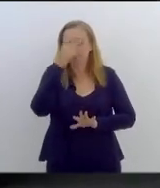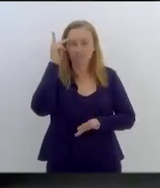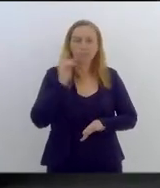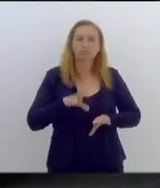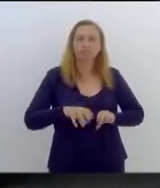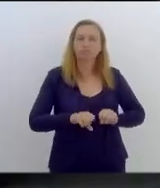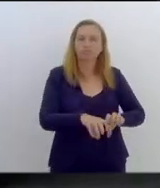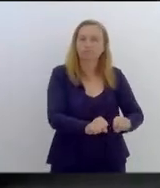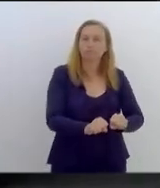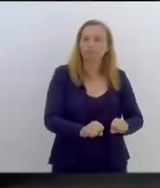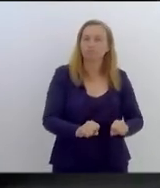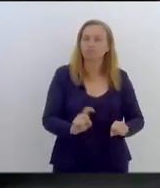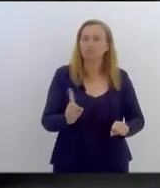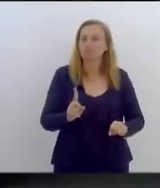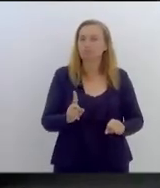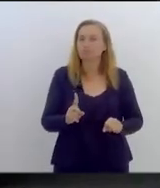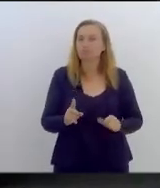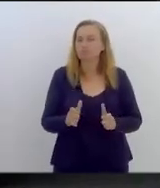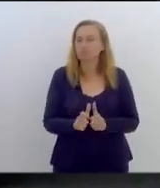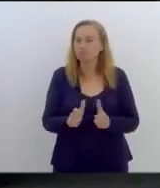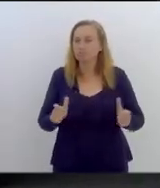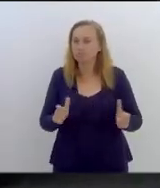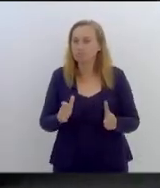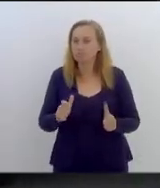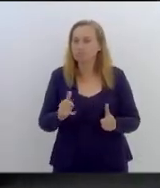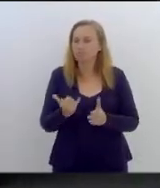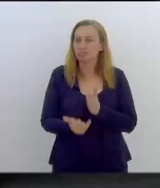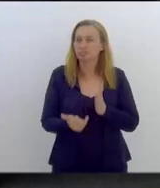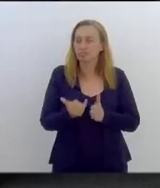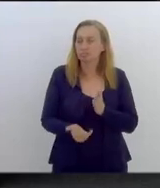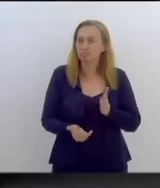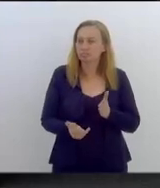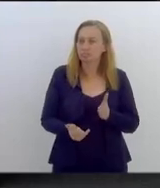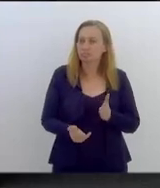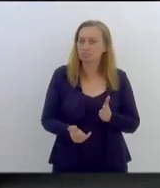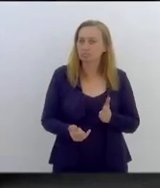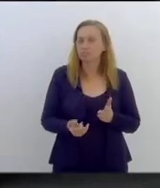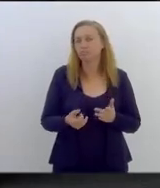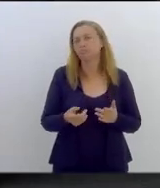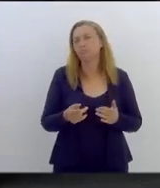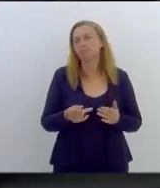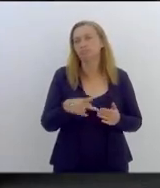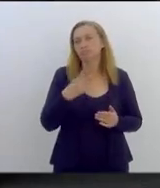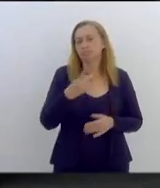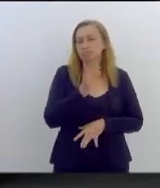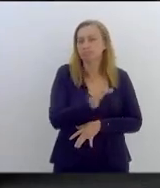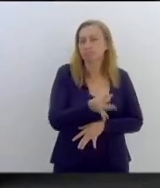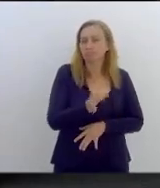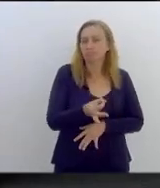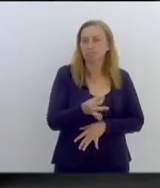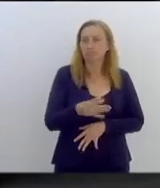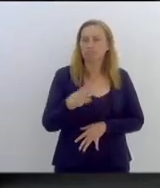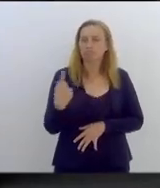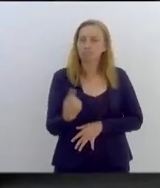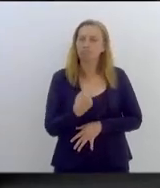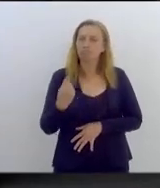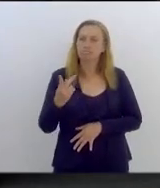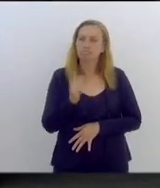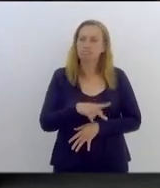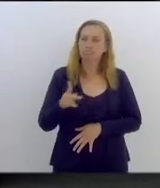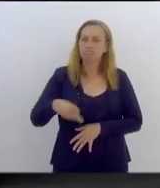sem ampliar o imposto e ferir a Constituição, como me advertiu muito corretamente o nosso professor Luiz